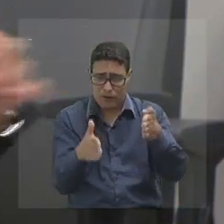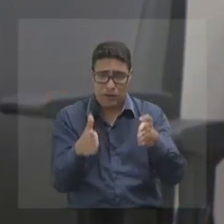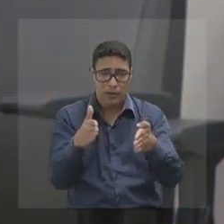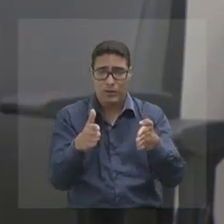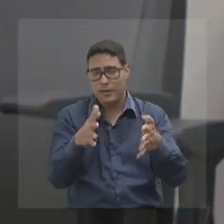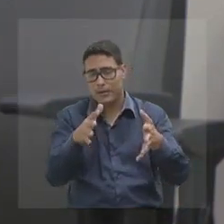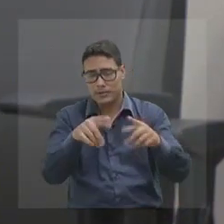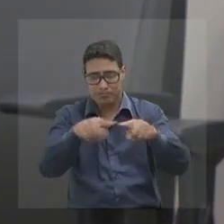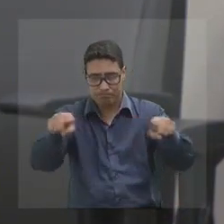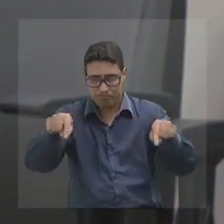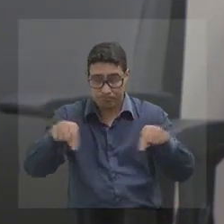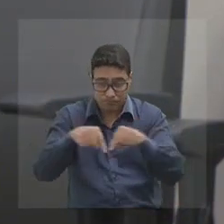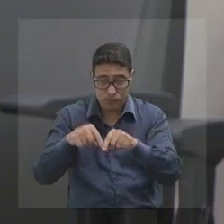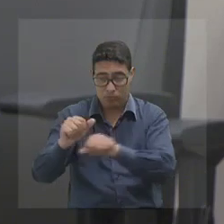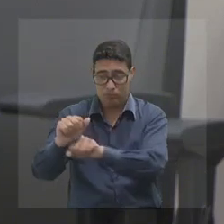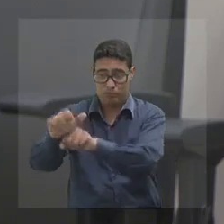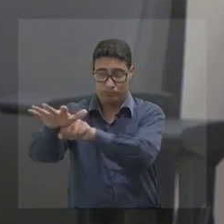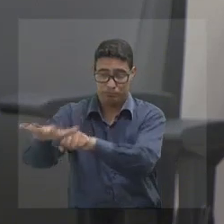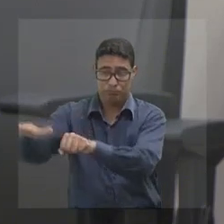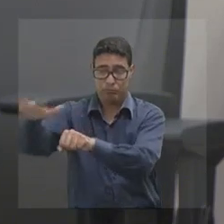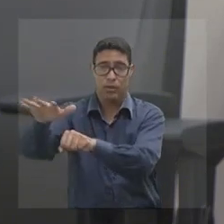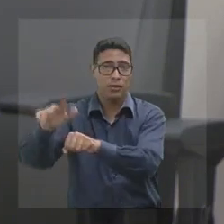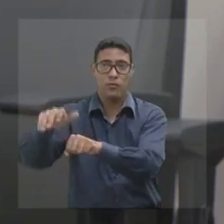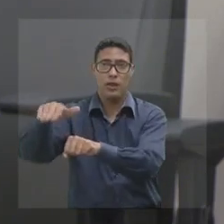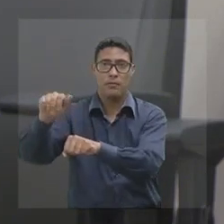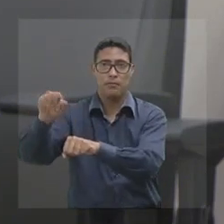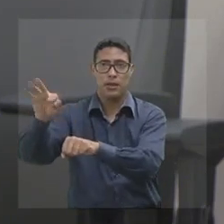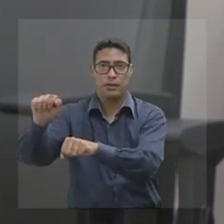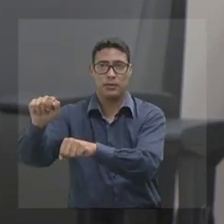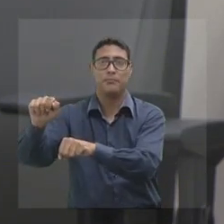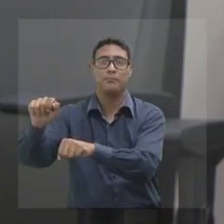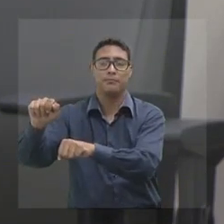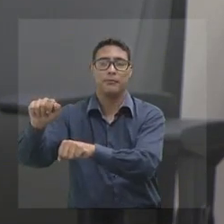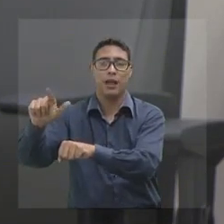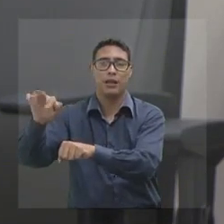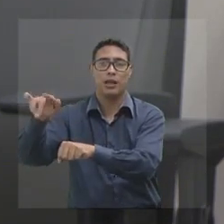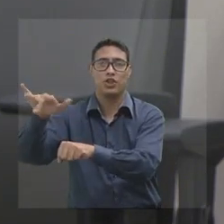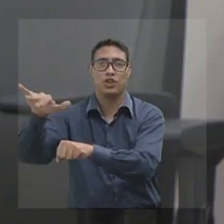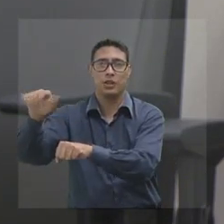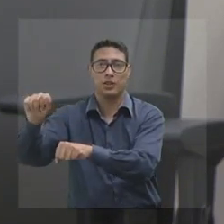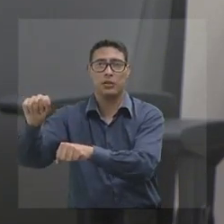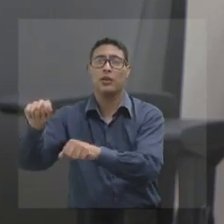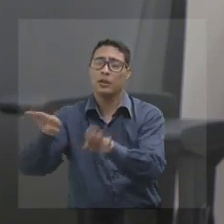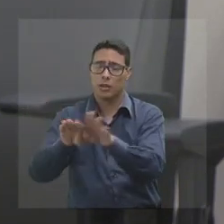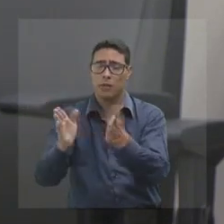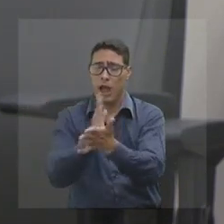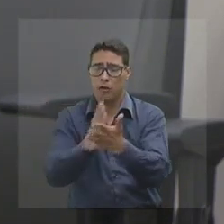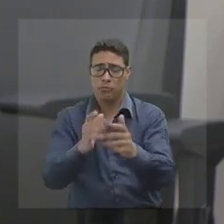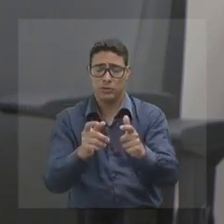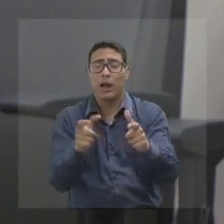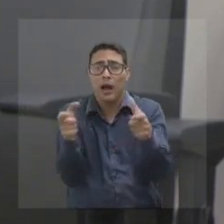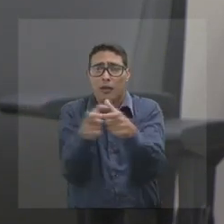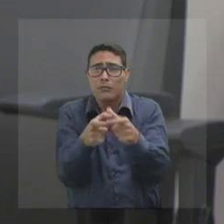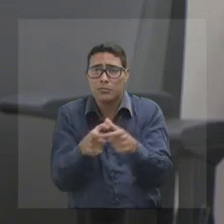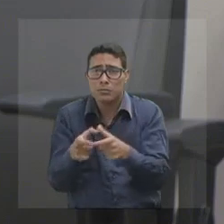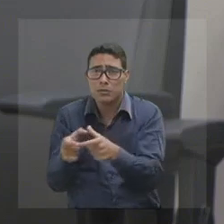mapa do IBGE em Mata Atlântica e também os fragmentos existentes né